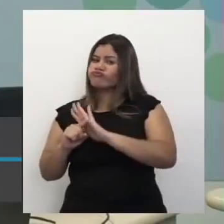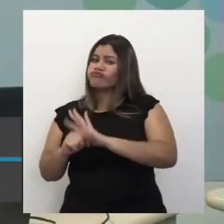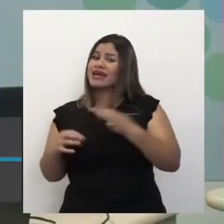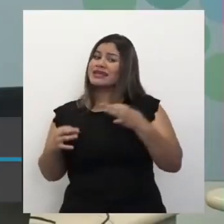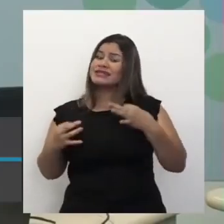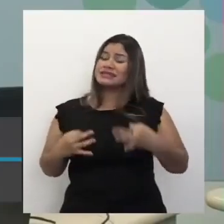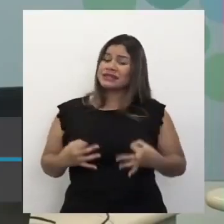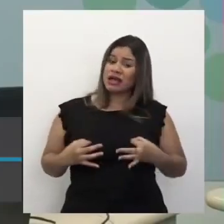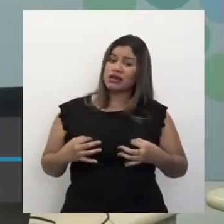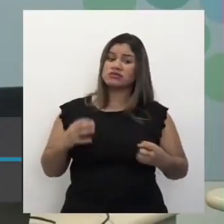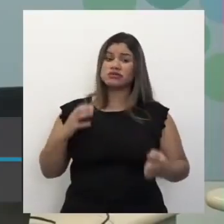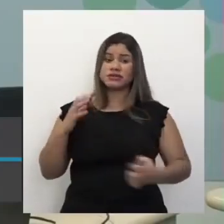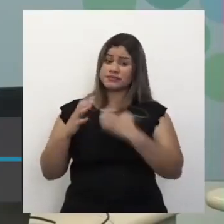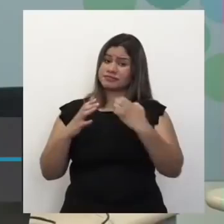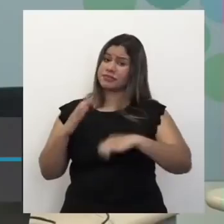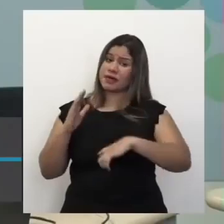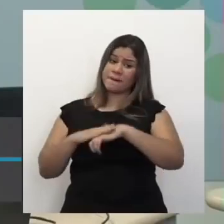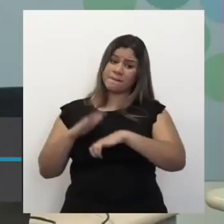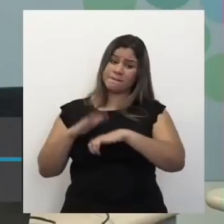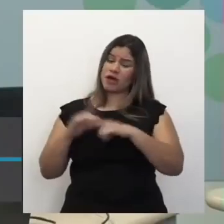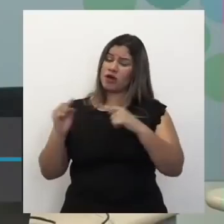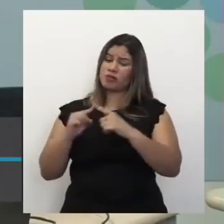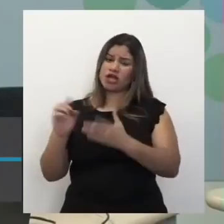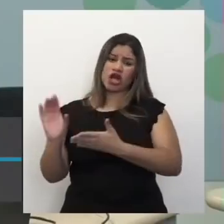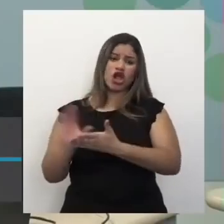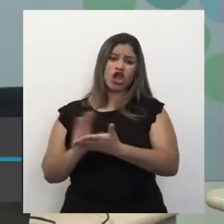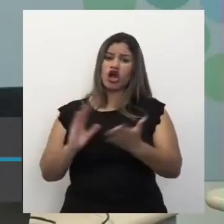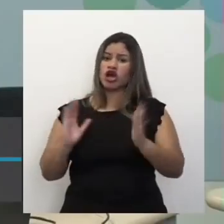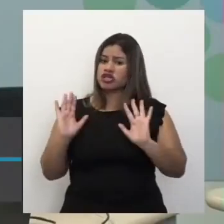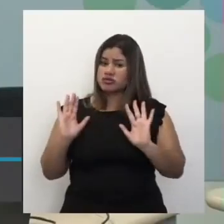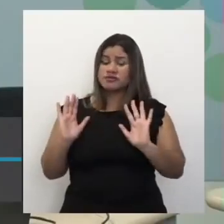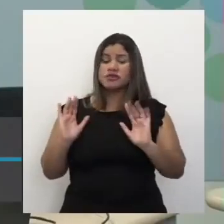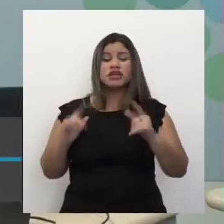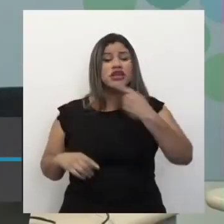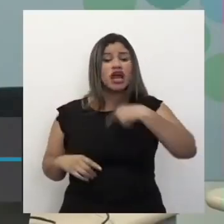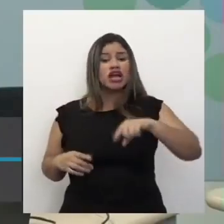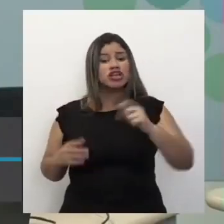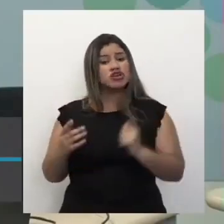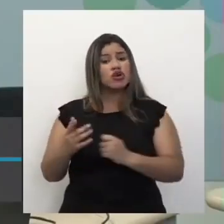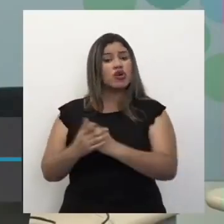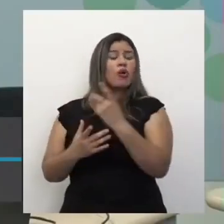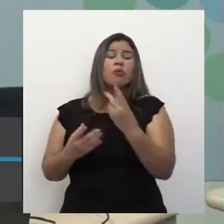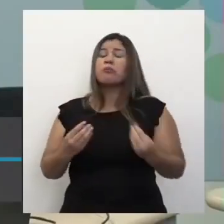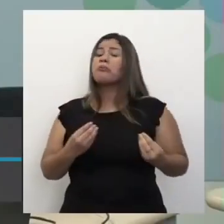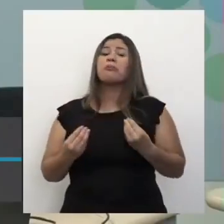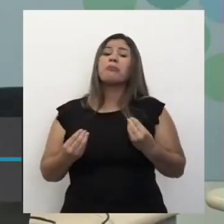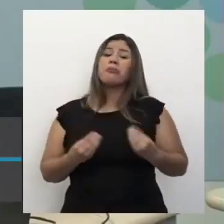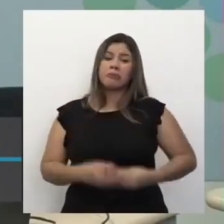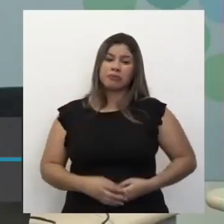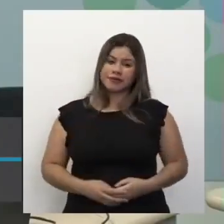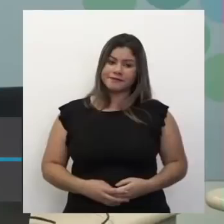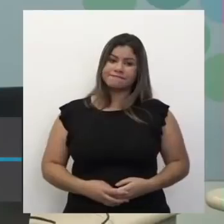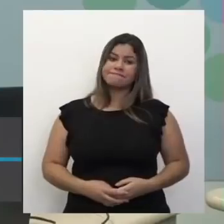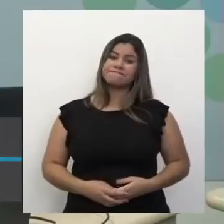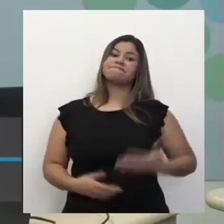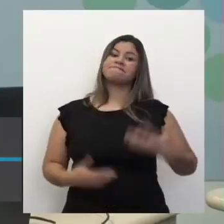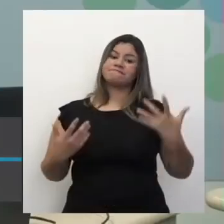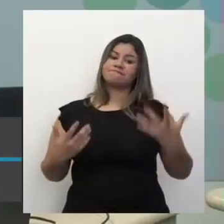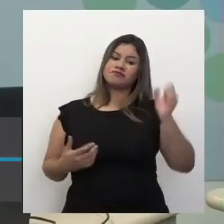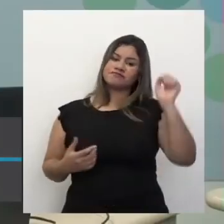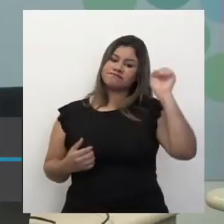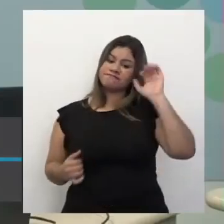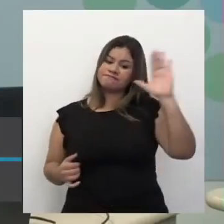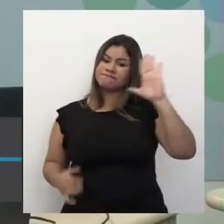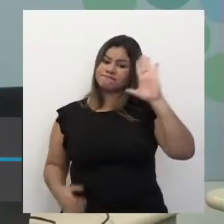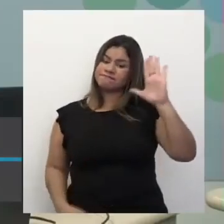a empresa está fazendo o papel dela, que é obter lucro. Né, e a gente que está consumindo? Então, vou deixar aí esta